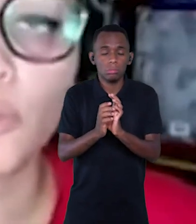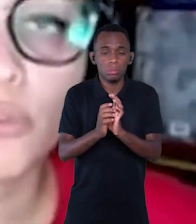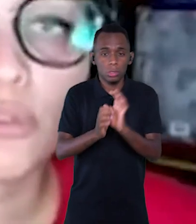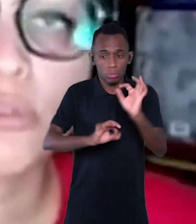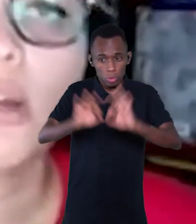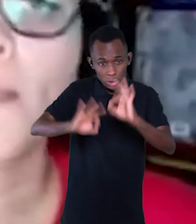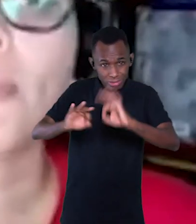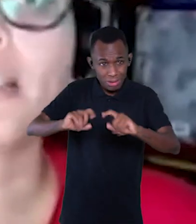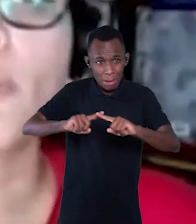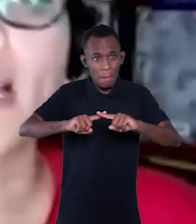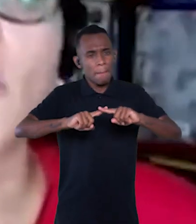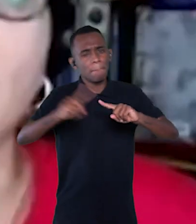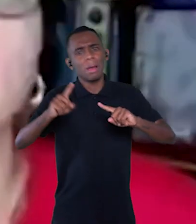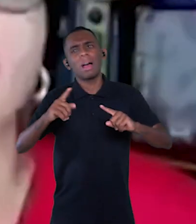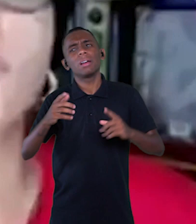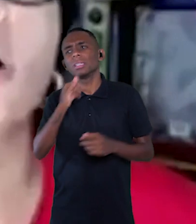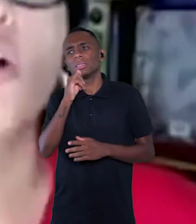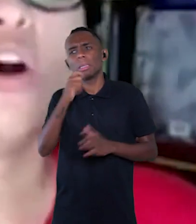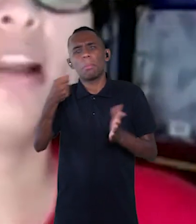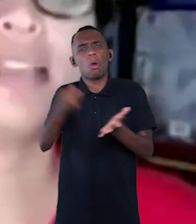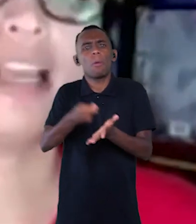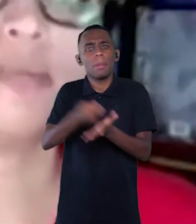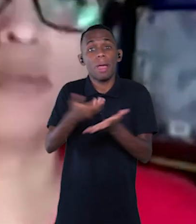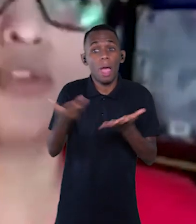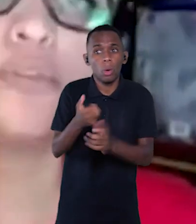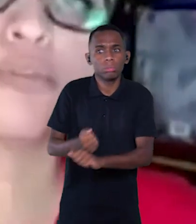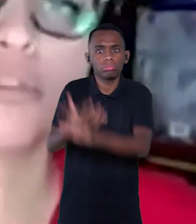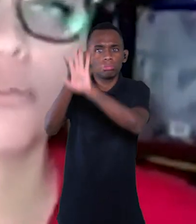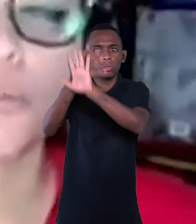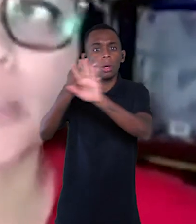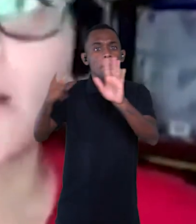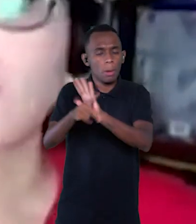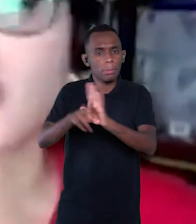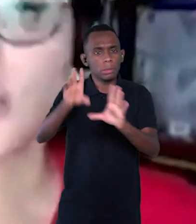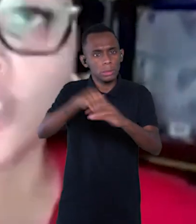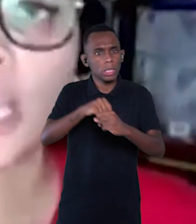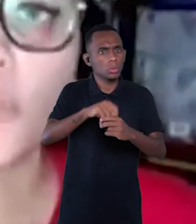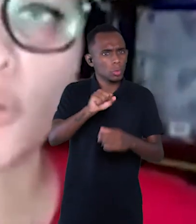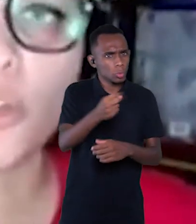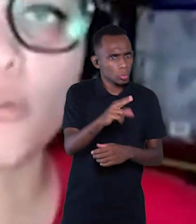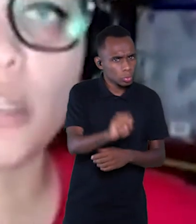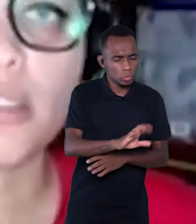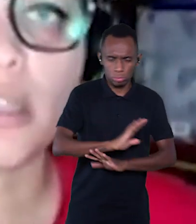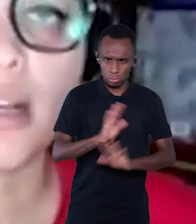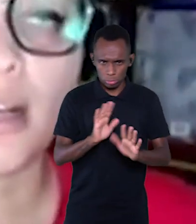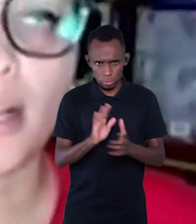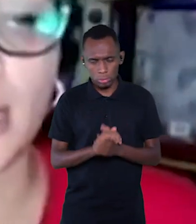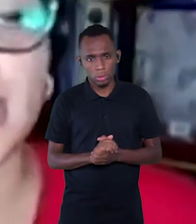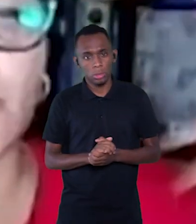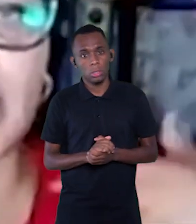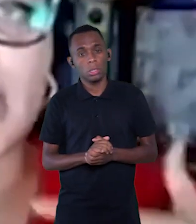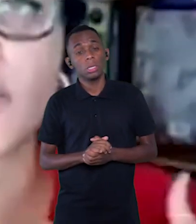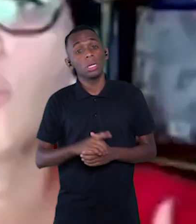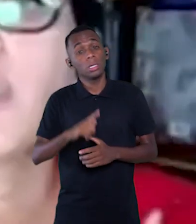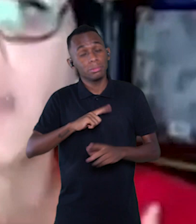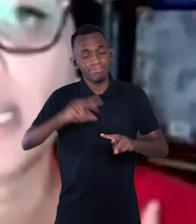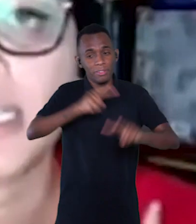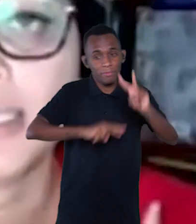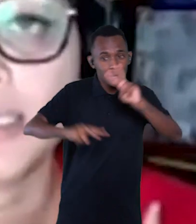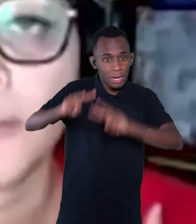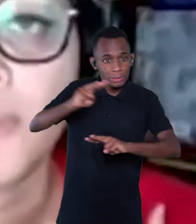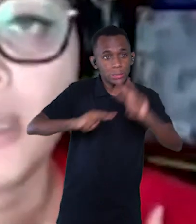tipo de fluxo, mas não era algo do tipo, agora temos videoconsulta no SUS. A gente tem muito isso, né, assim, essa avaliação